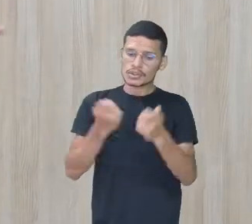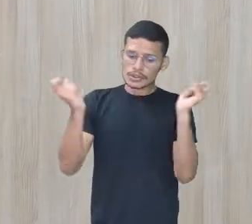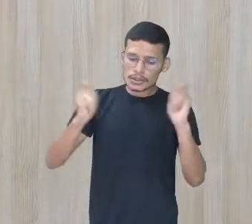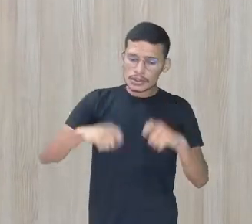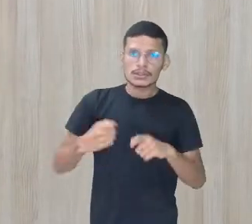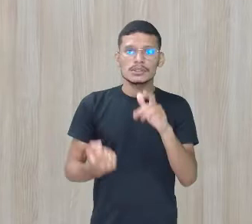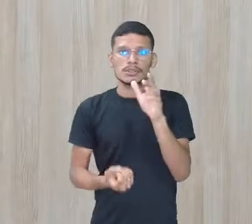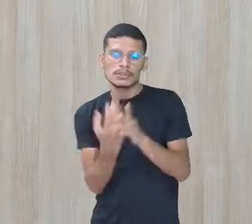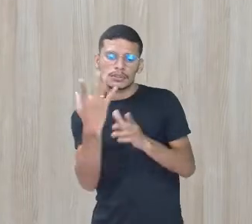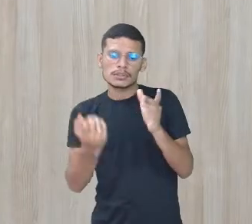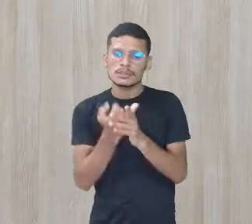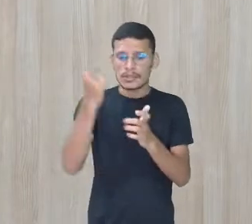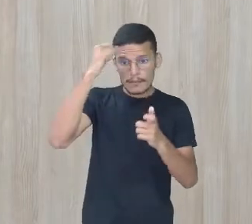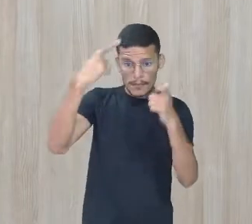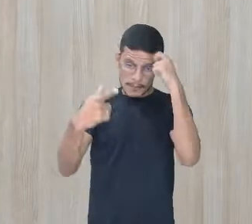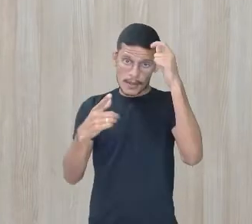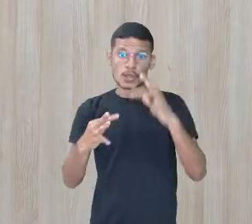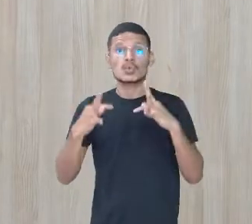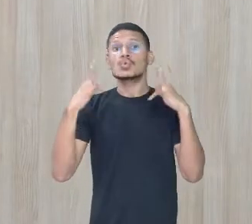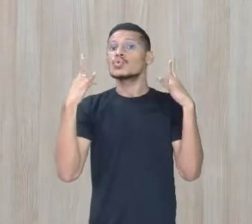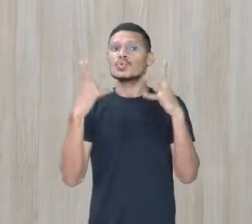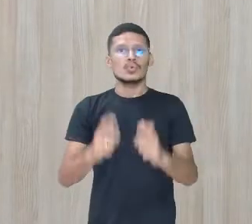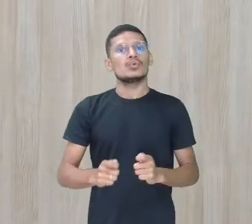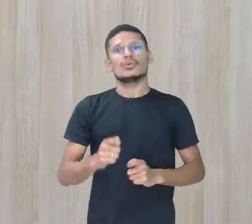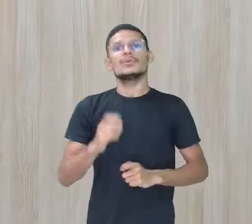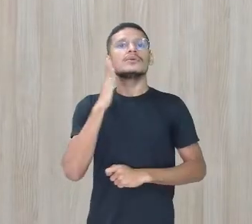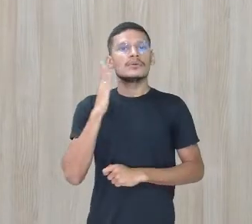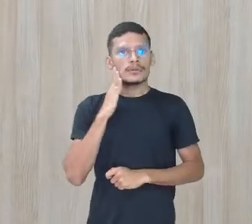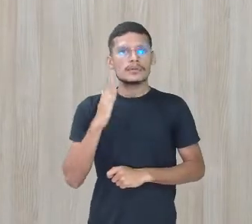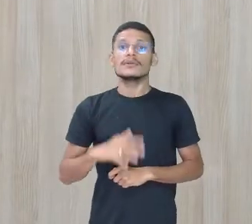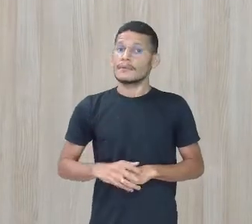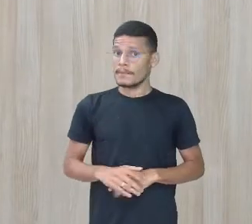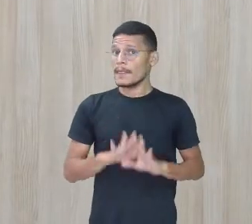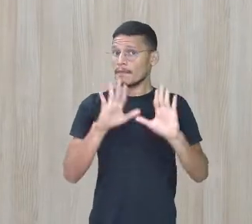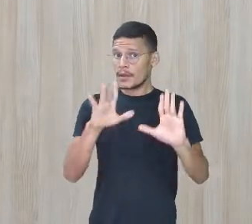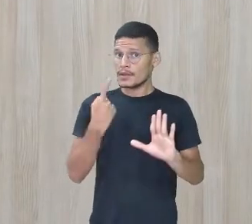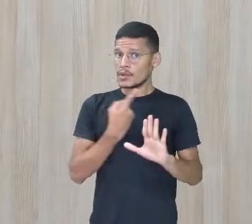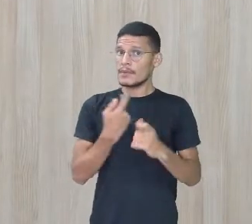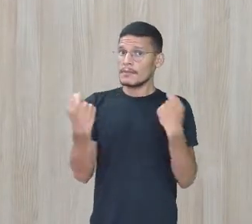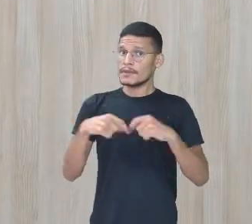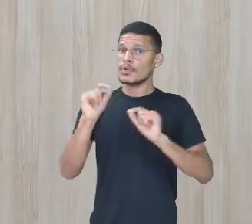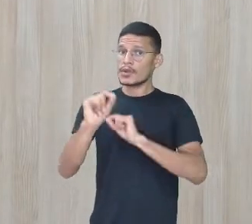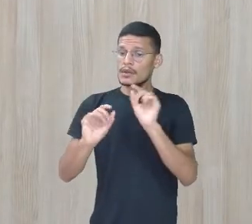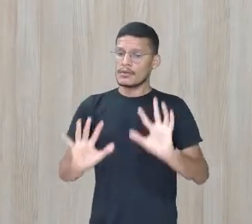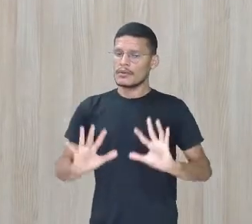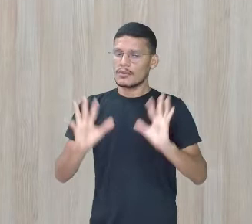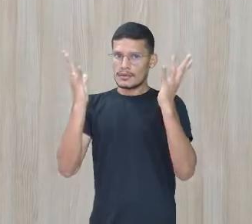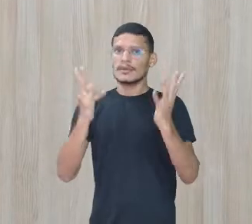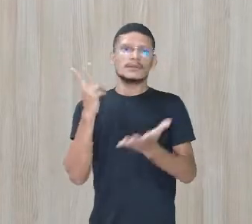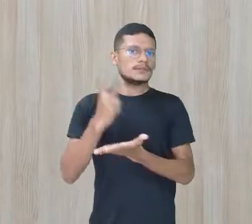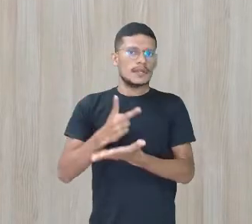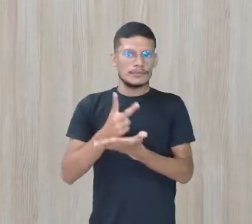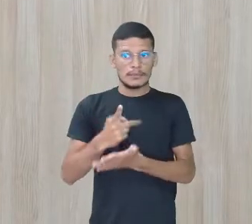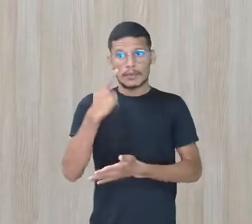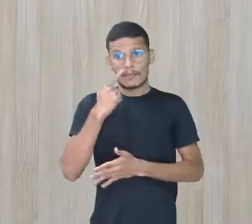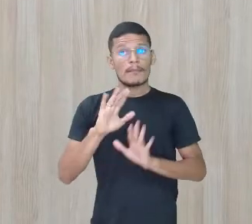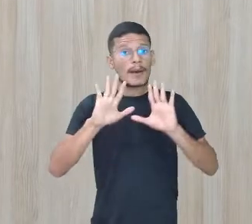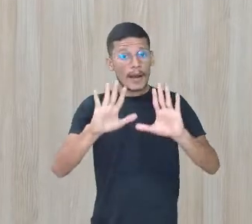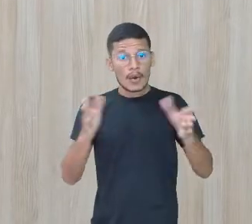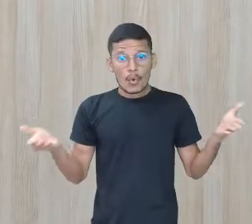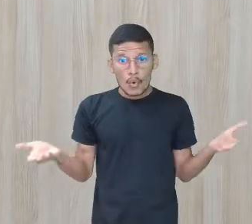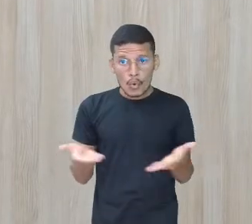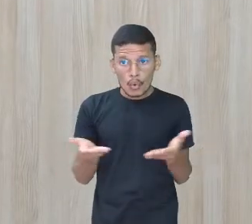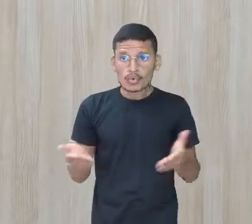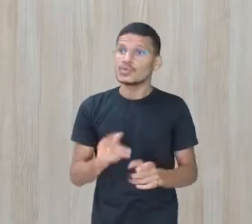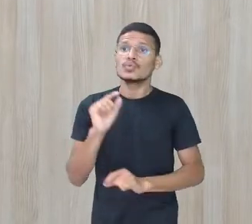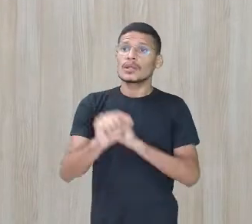de inventar, de trabalhar, em tudo, né? Então, a gente precisa estar sempre celebrando isso. Bom, hoje